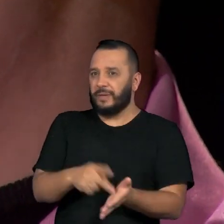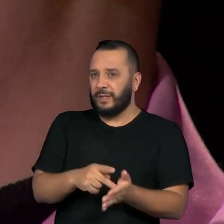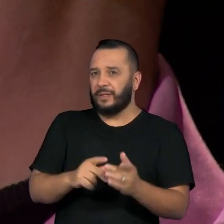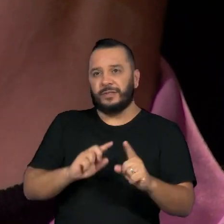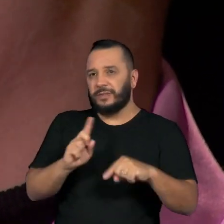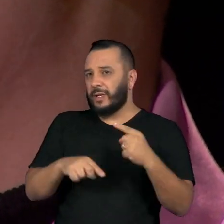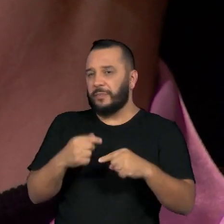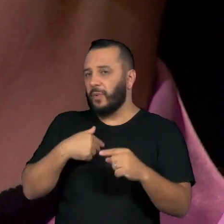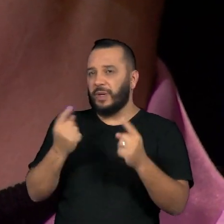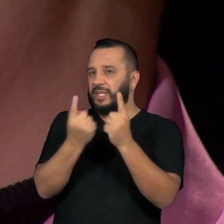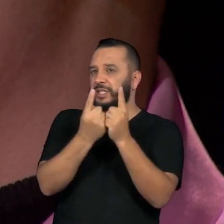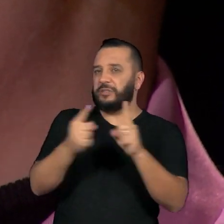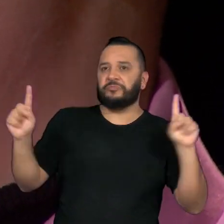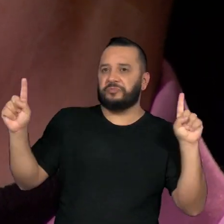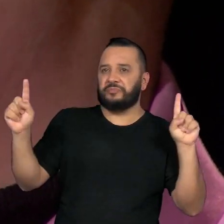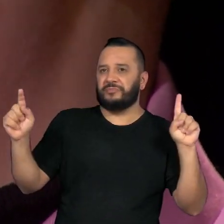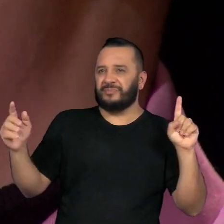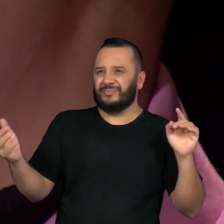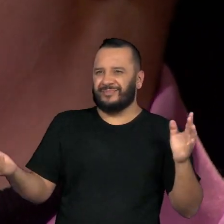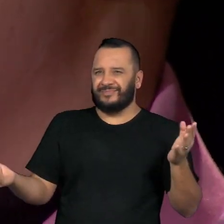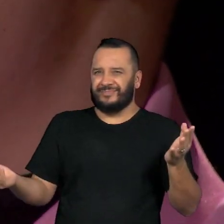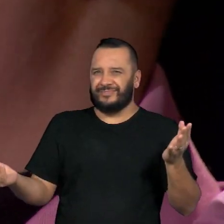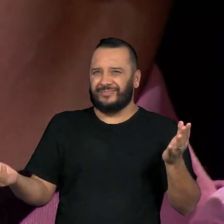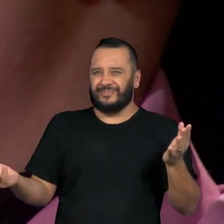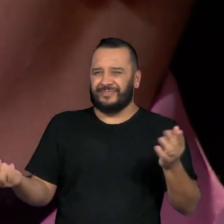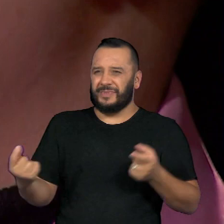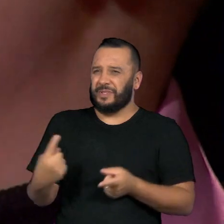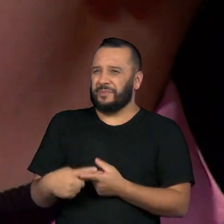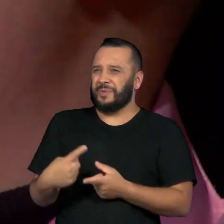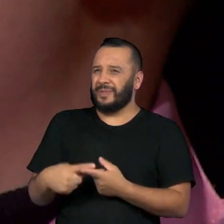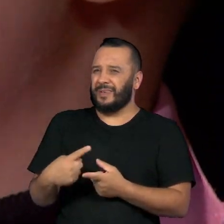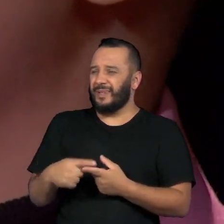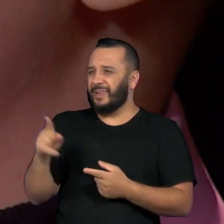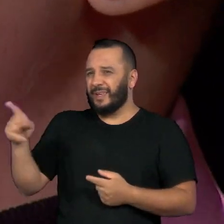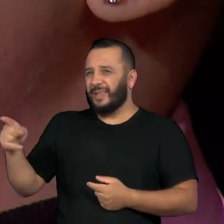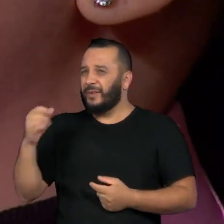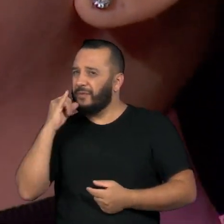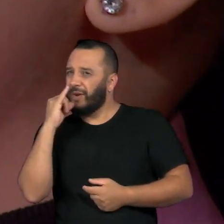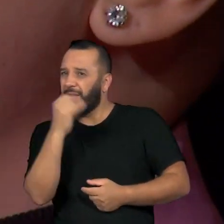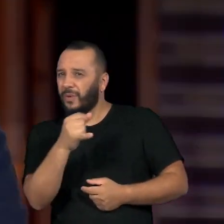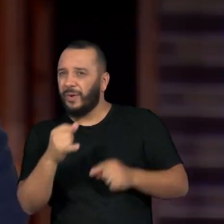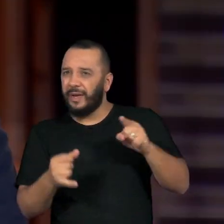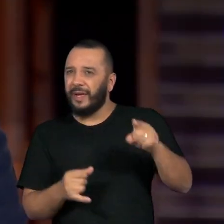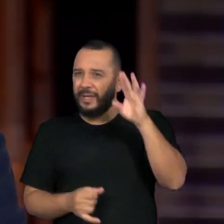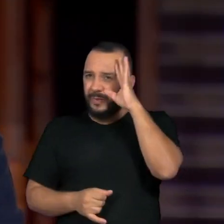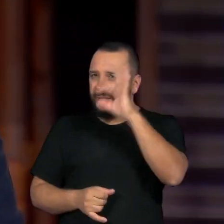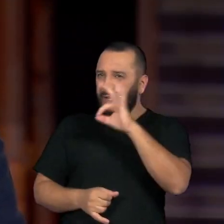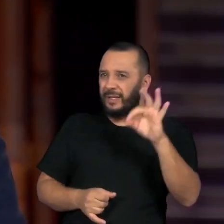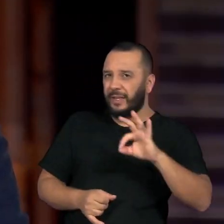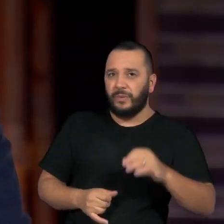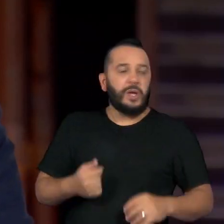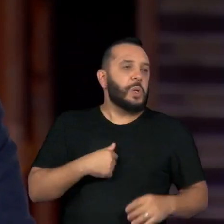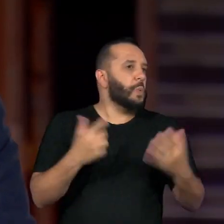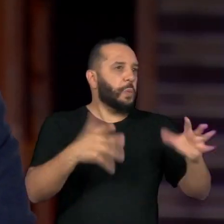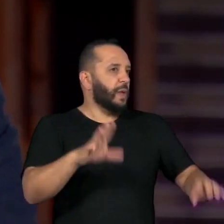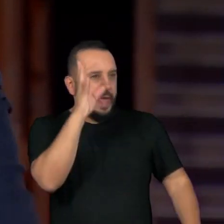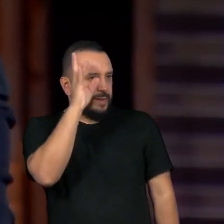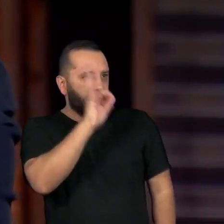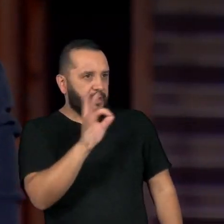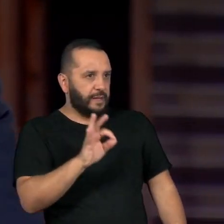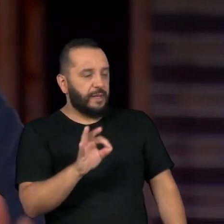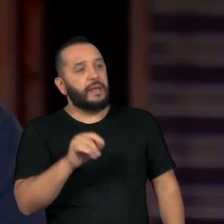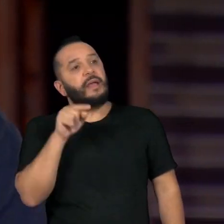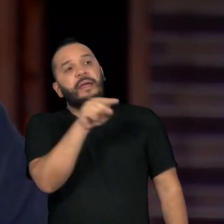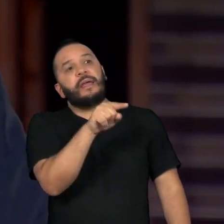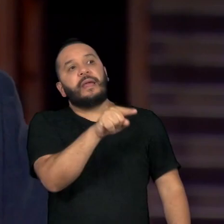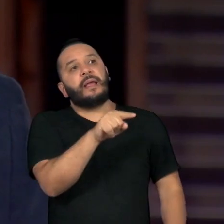nunca mais se falam. Porque um entendeu uma coisa e ele... Porque eu não vou querer entender. Exato. Ele